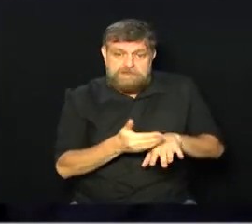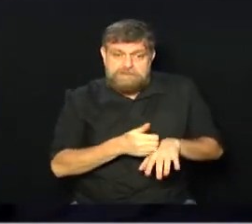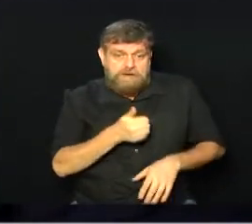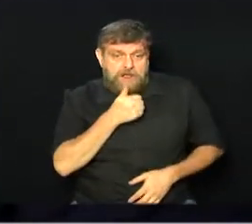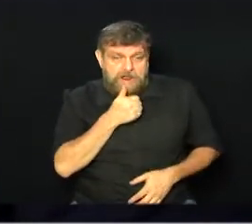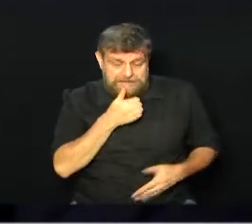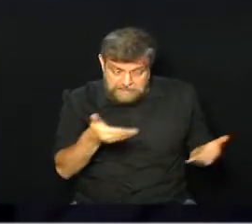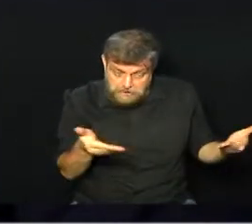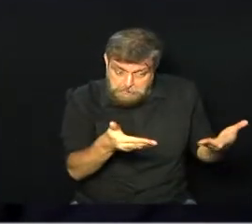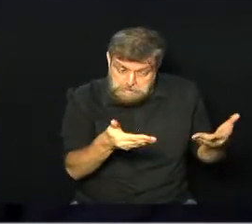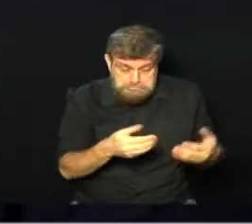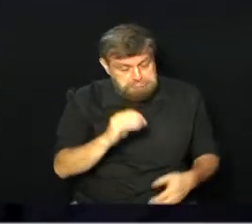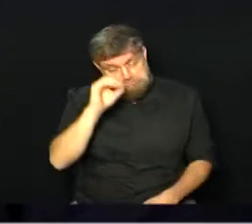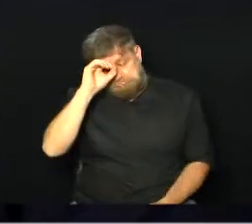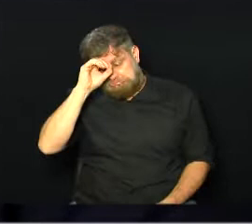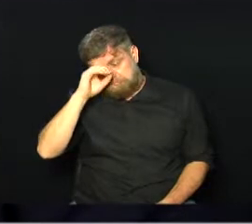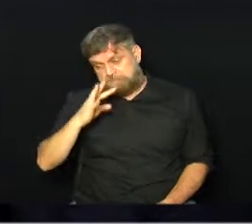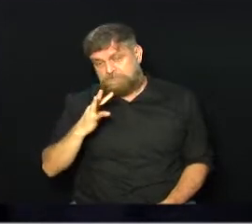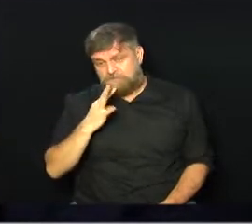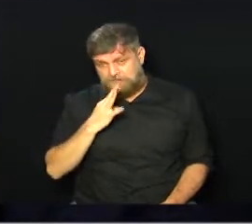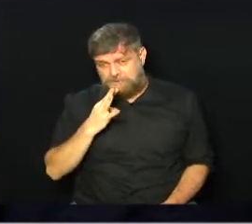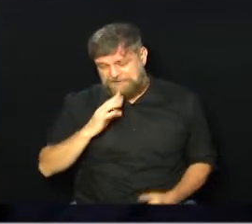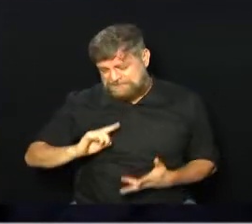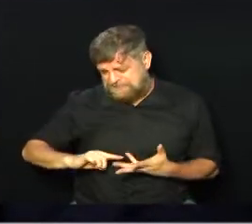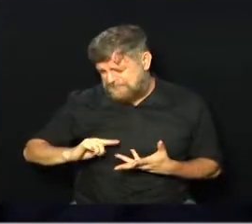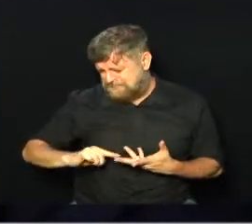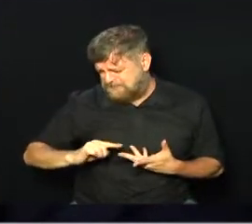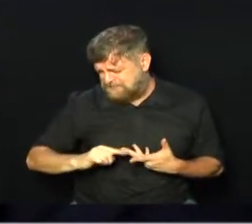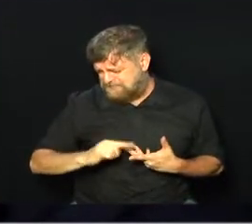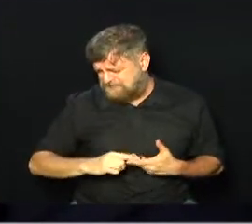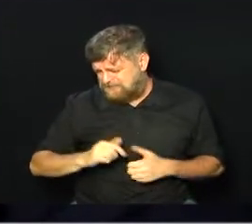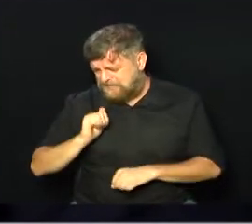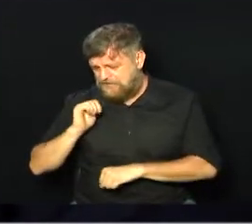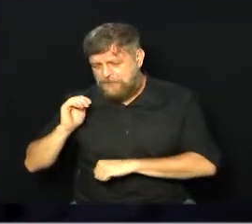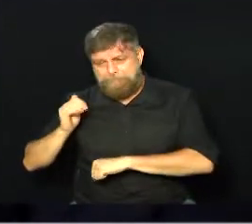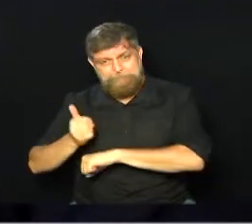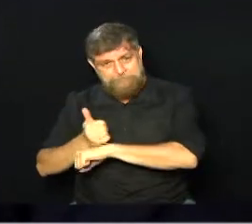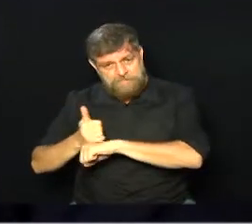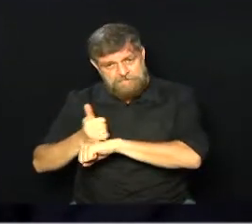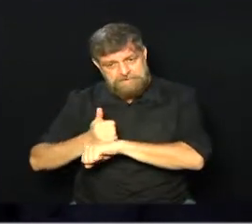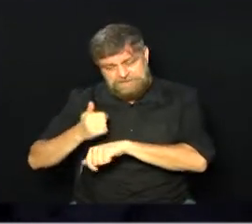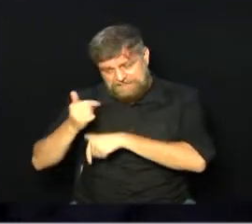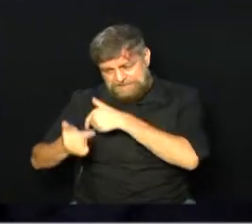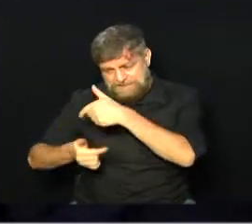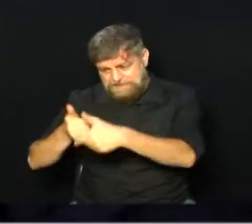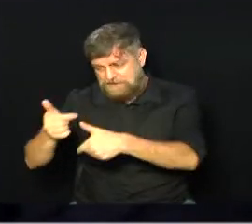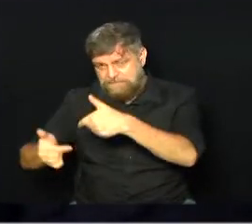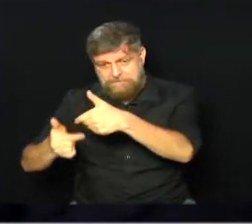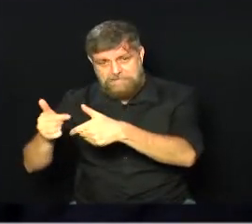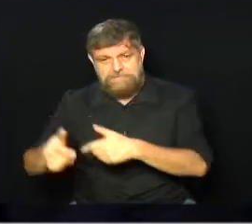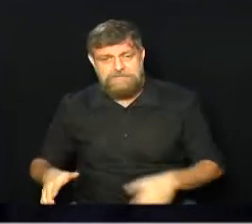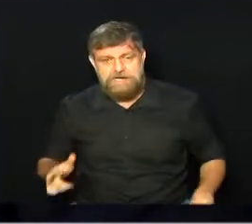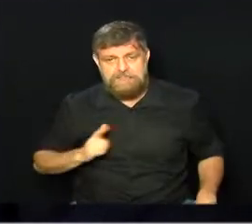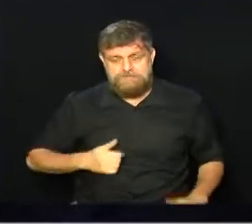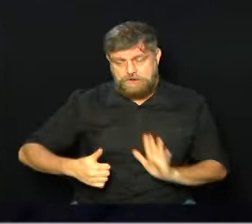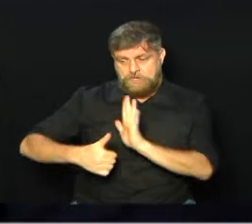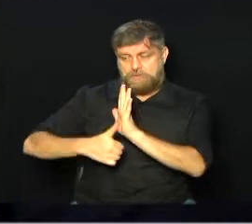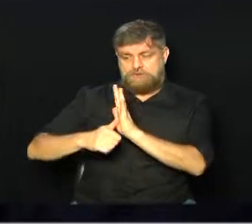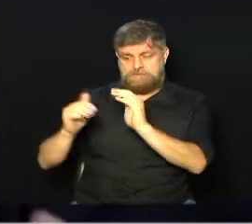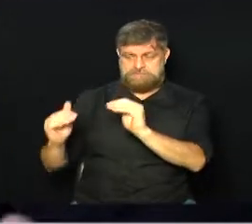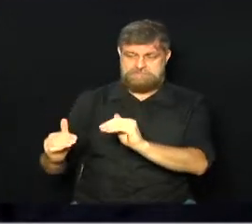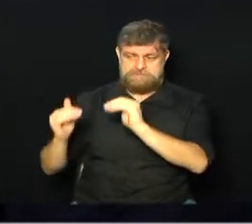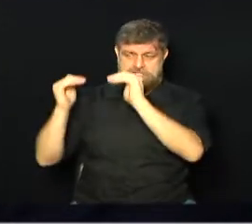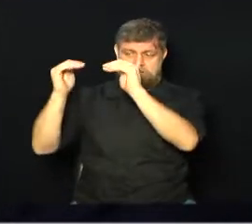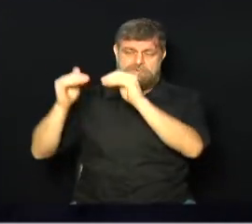desconheço, conheço muitos treinadores, conheço muitos atletas que estão em atividade ainda, de grandes clubes, e sempre